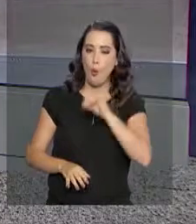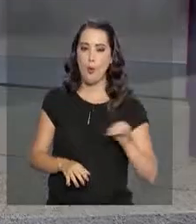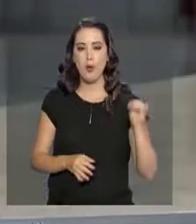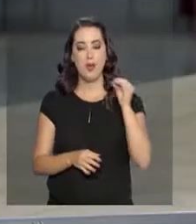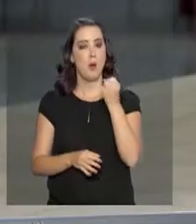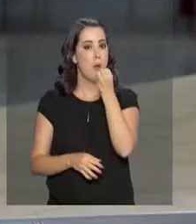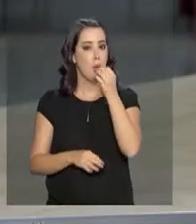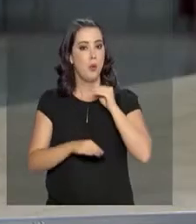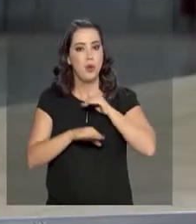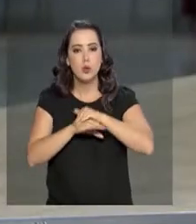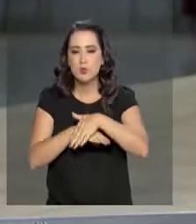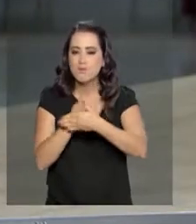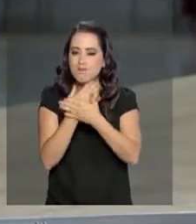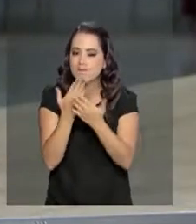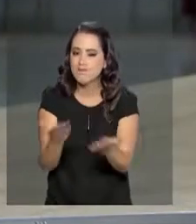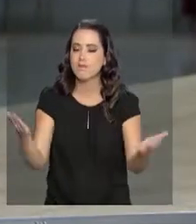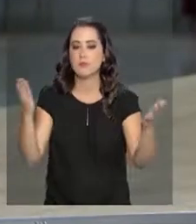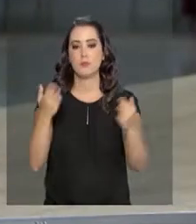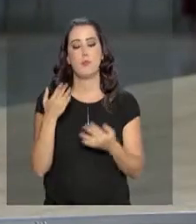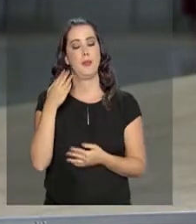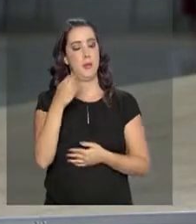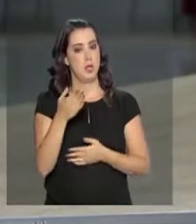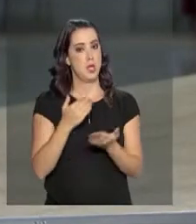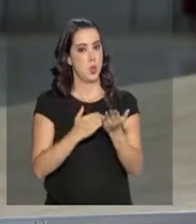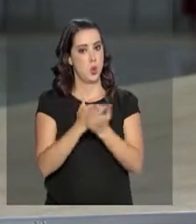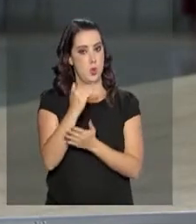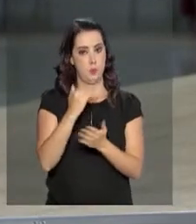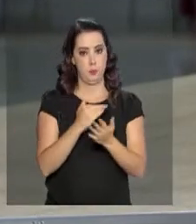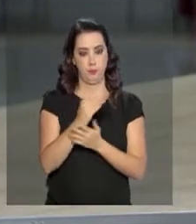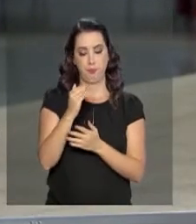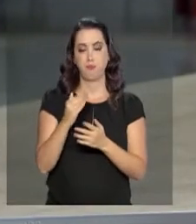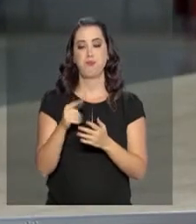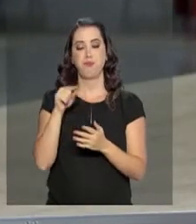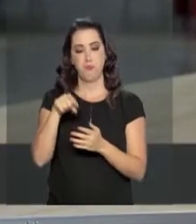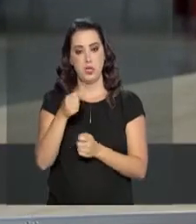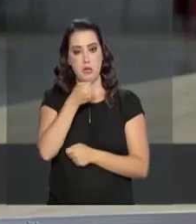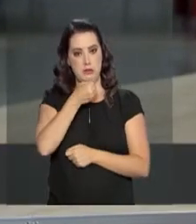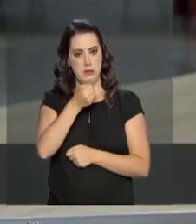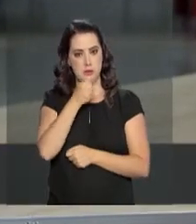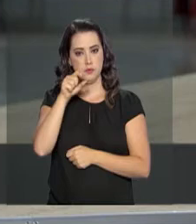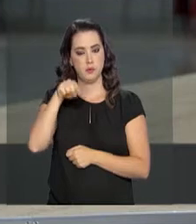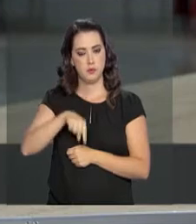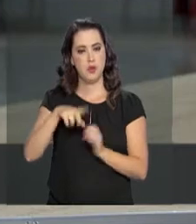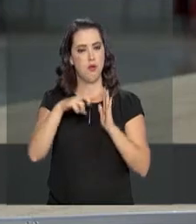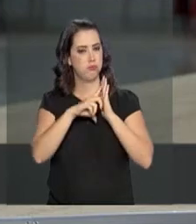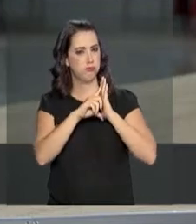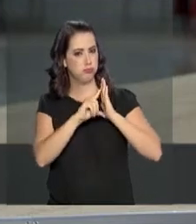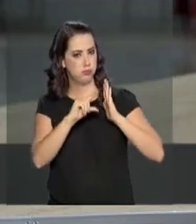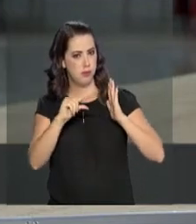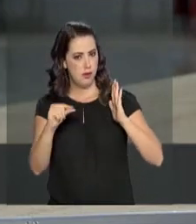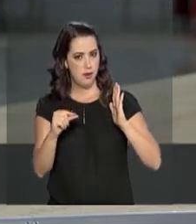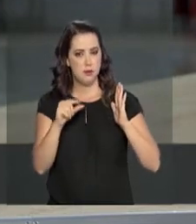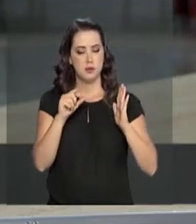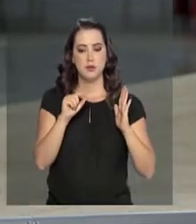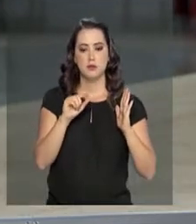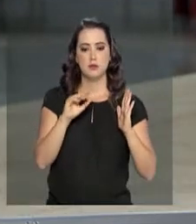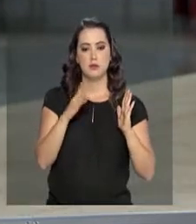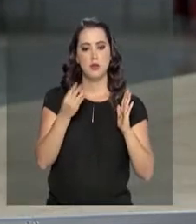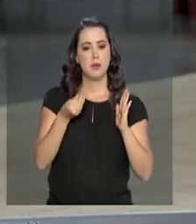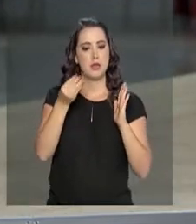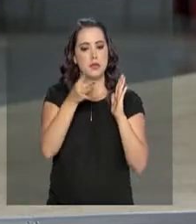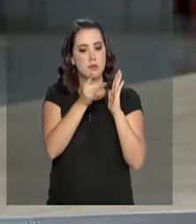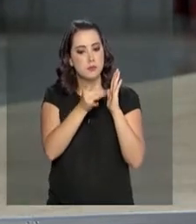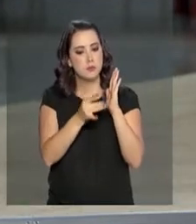você boa noite a todos durante a entrevista coletiva concedida aqui no palácio do planalto para dar